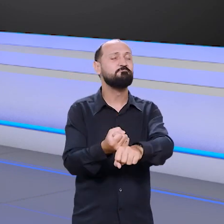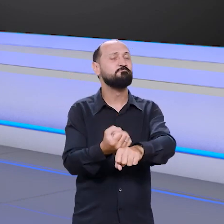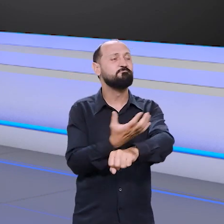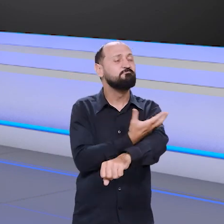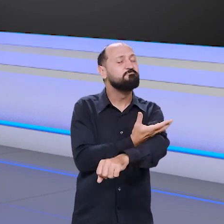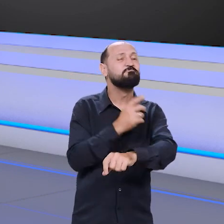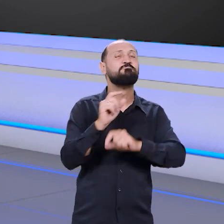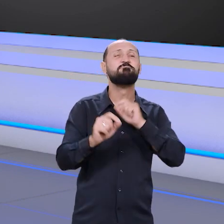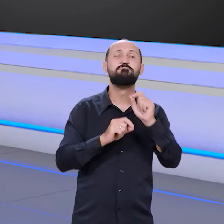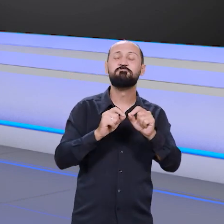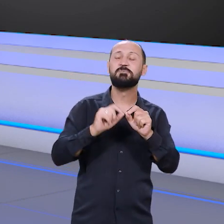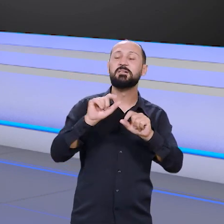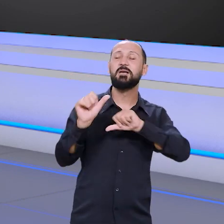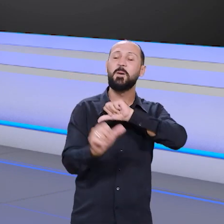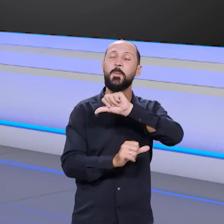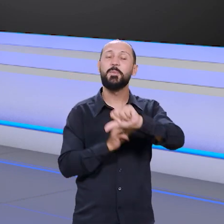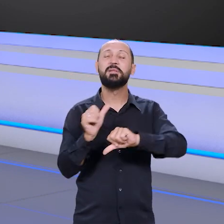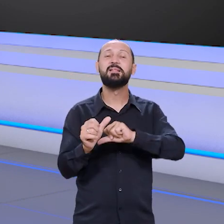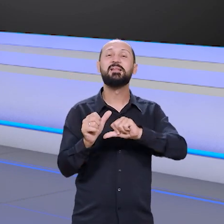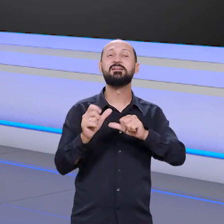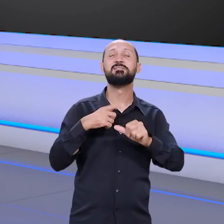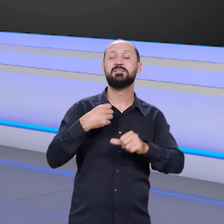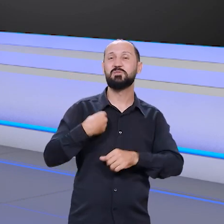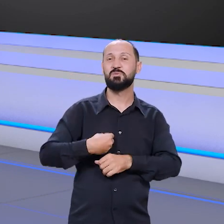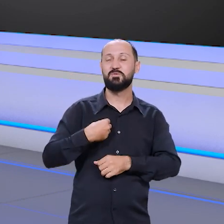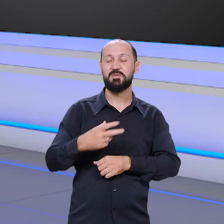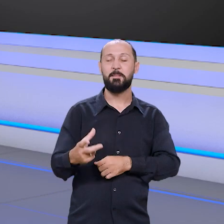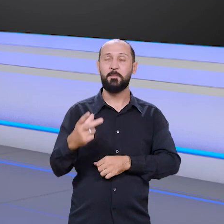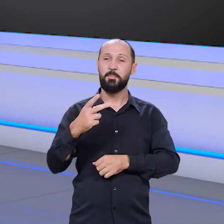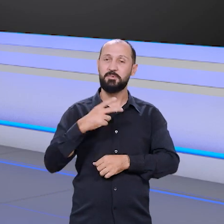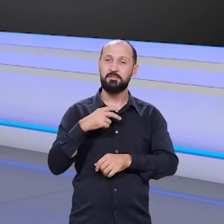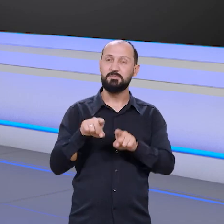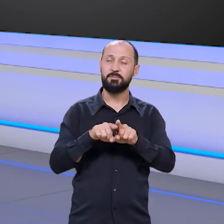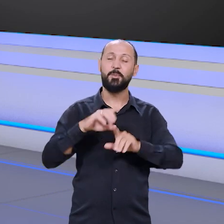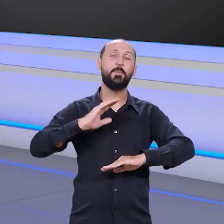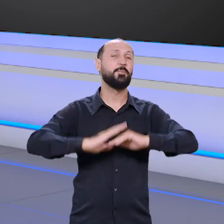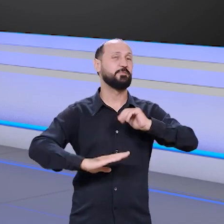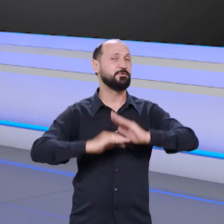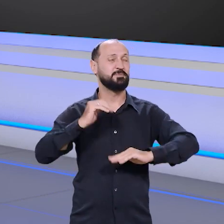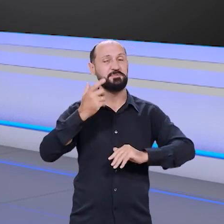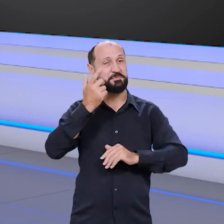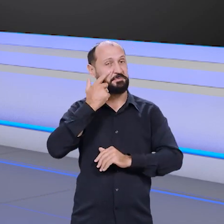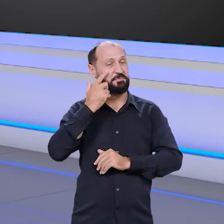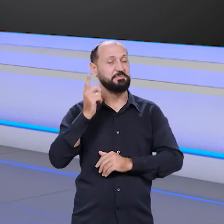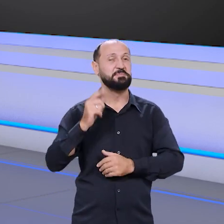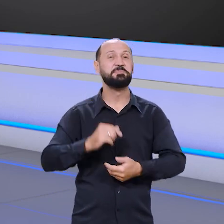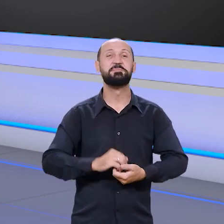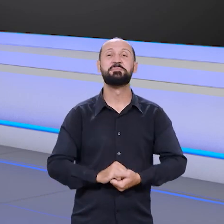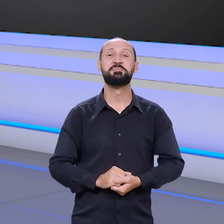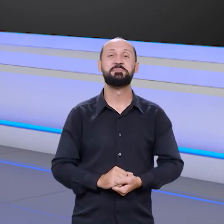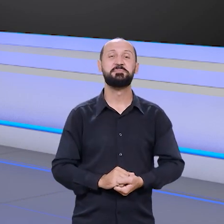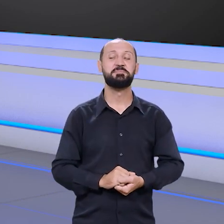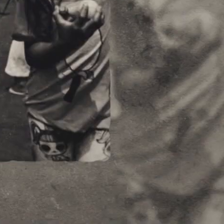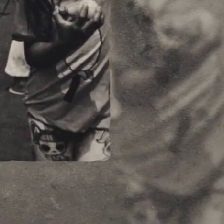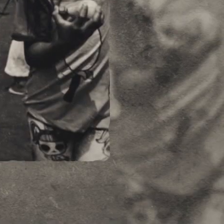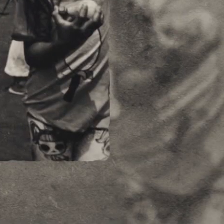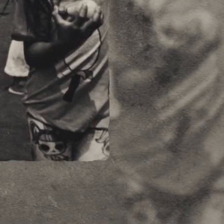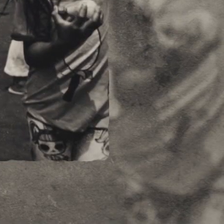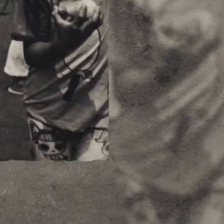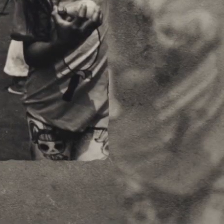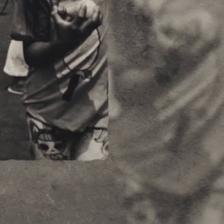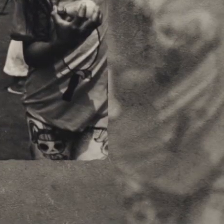de casos emocionantes e cheios de reviravoltas em sua vida pessoal e profissional. Confira.